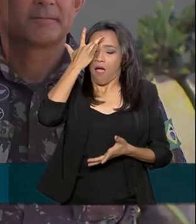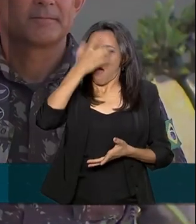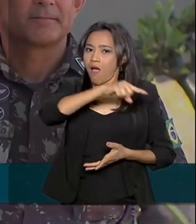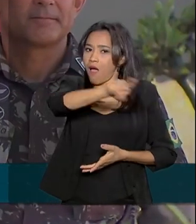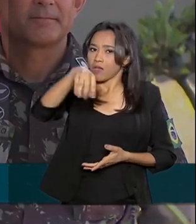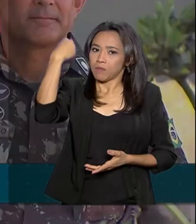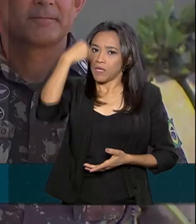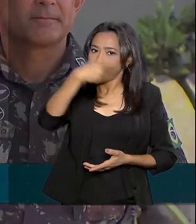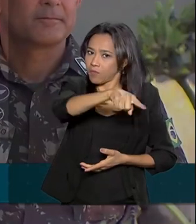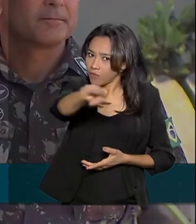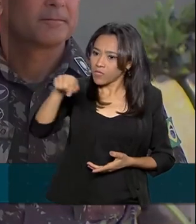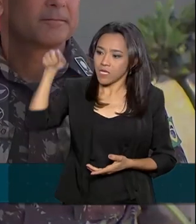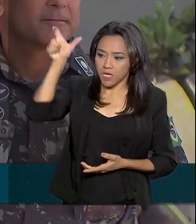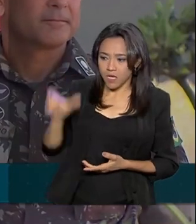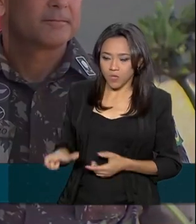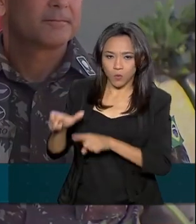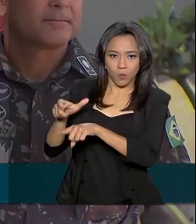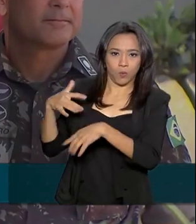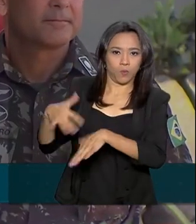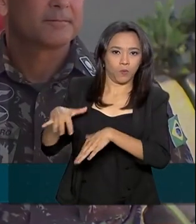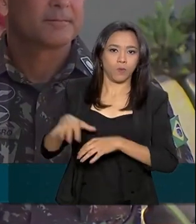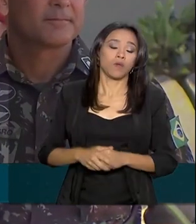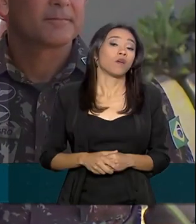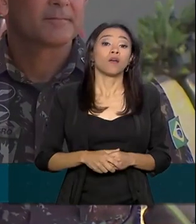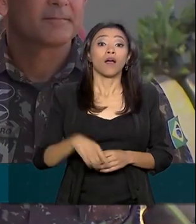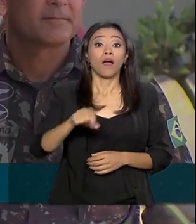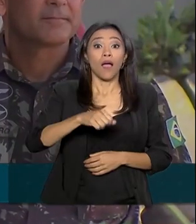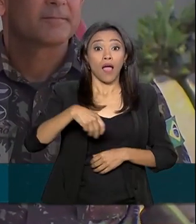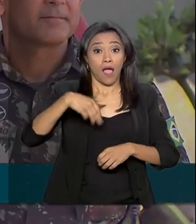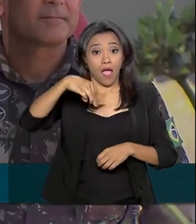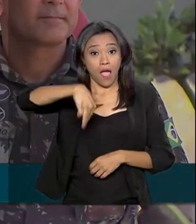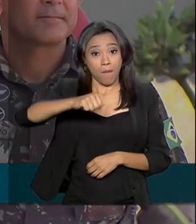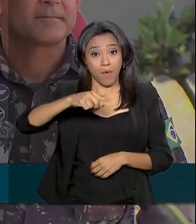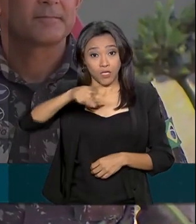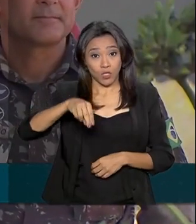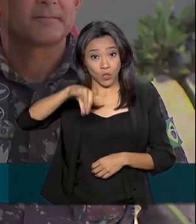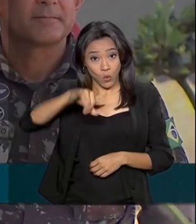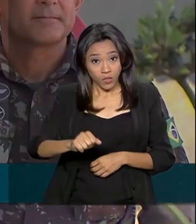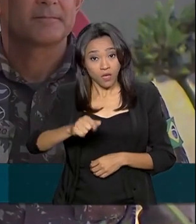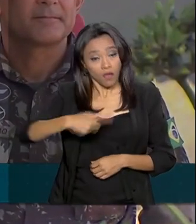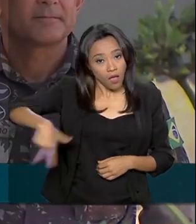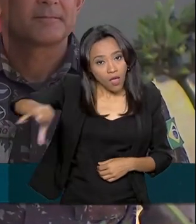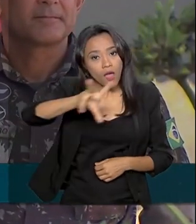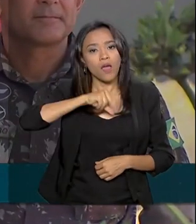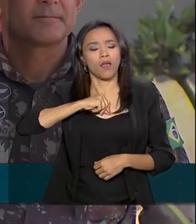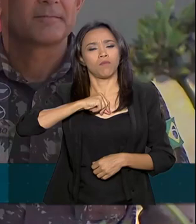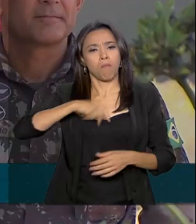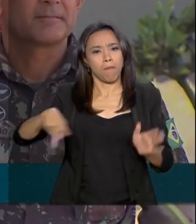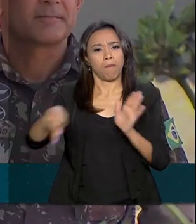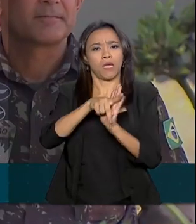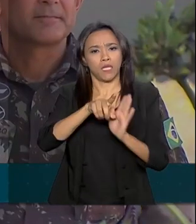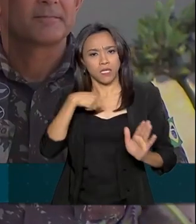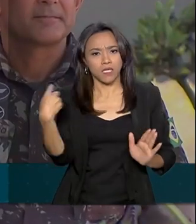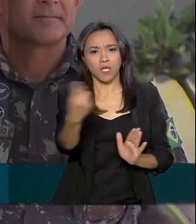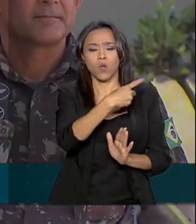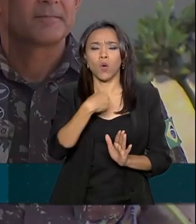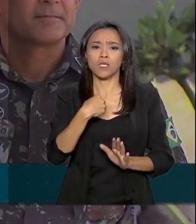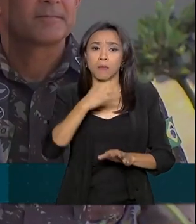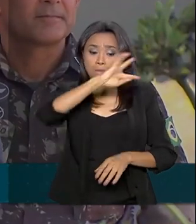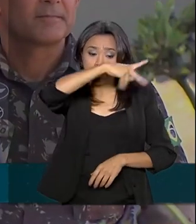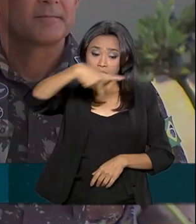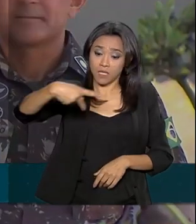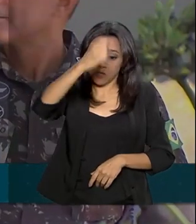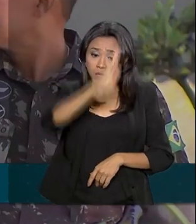Brasil é nosso. A Amazônia é nossa. A presidência é do